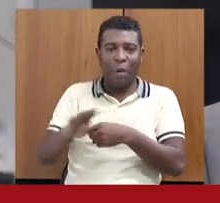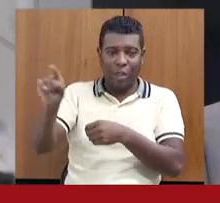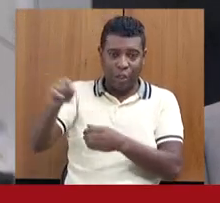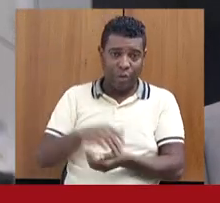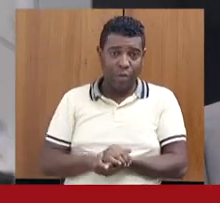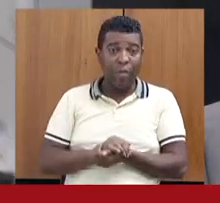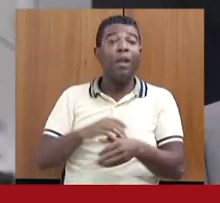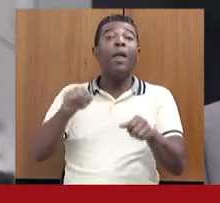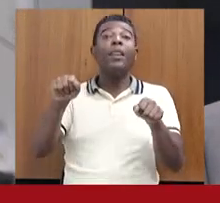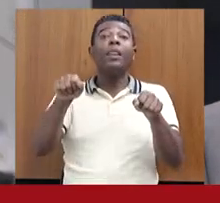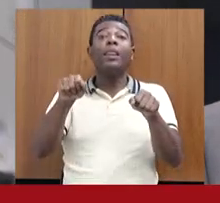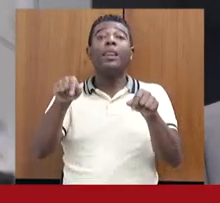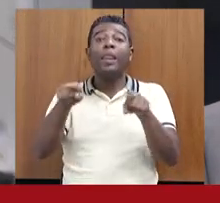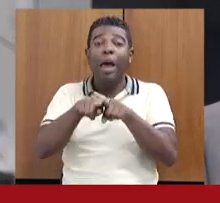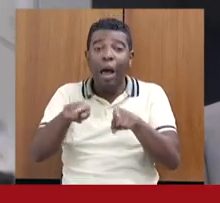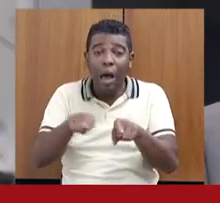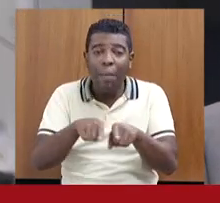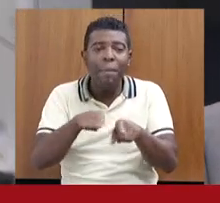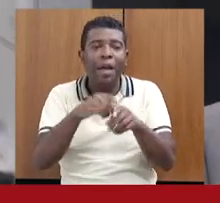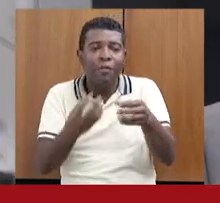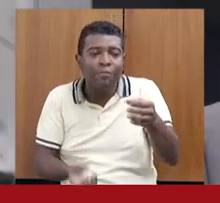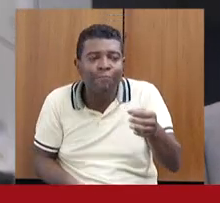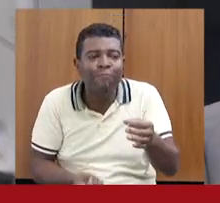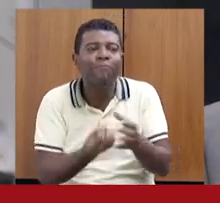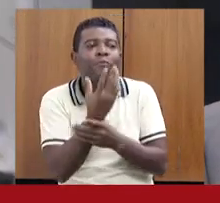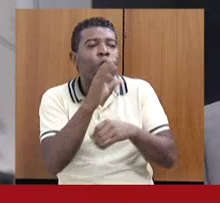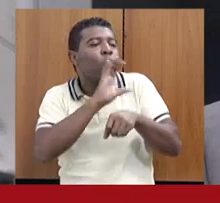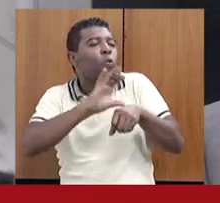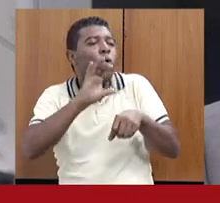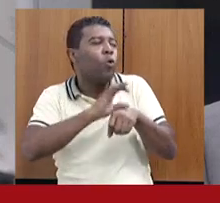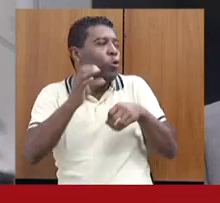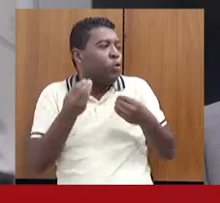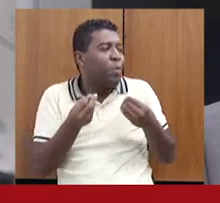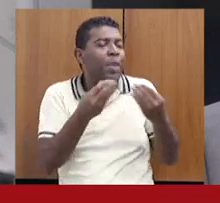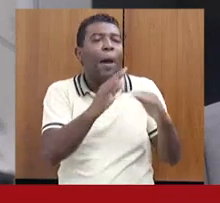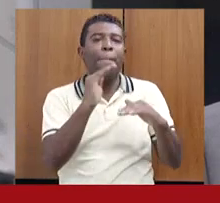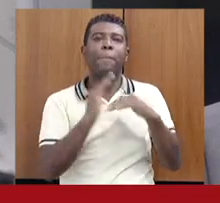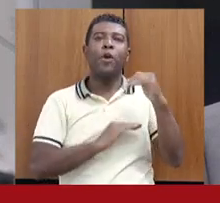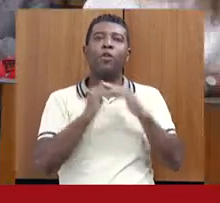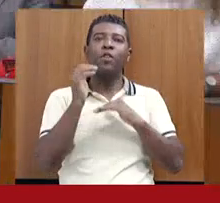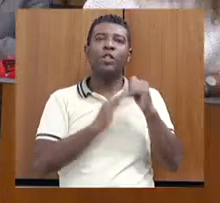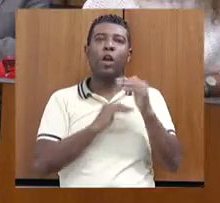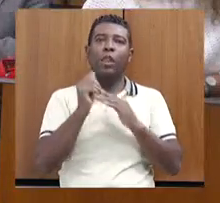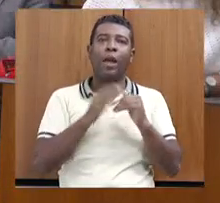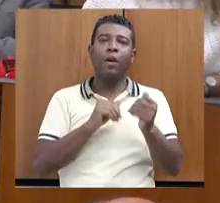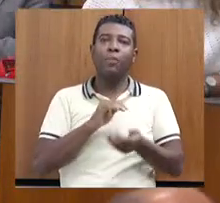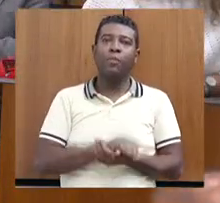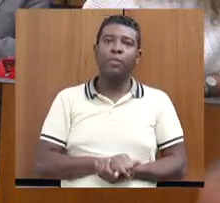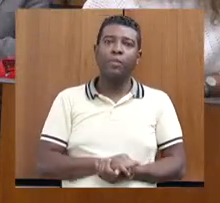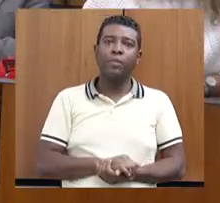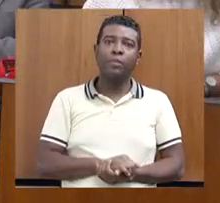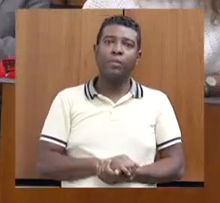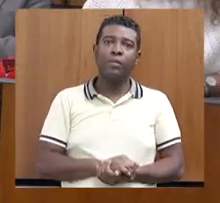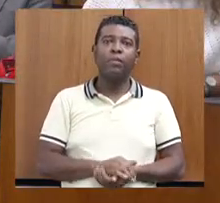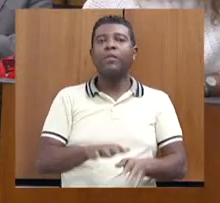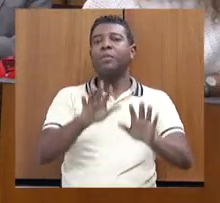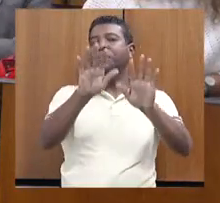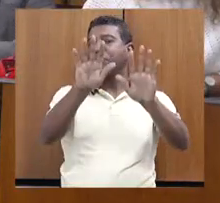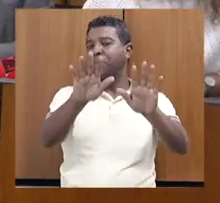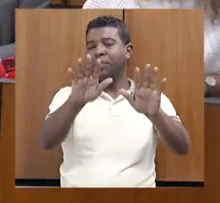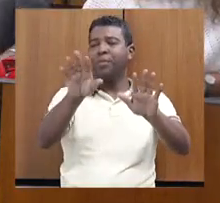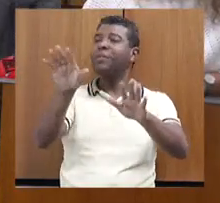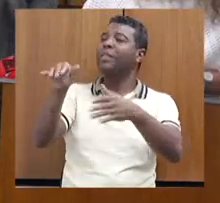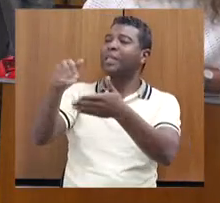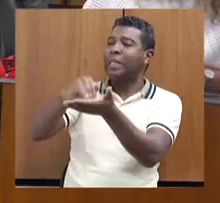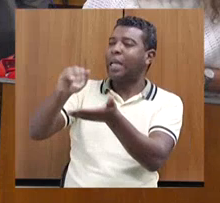tanto em Brumadinho quanto na bacia do Paraopeba com o programa de educação. Minuto, secretária. Olha, tentamos de todas as formas